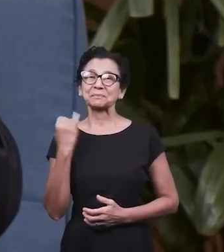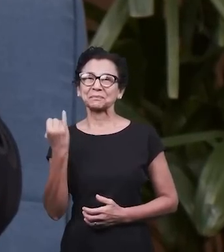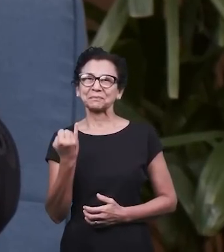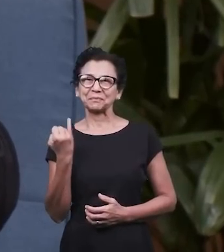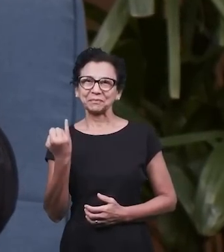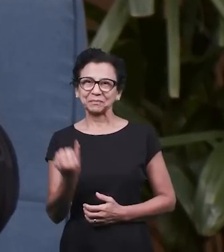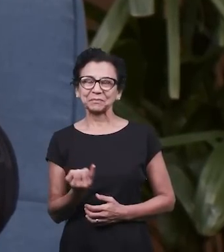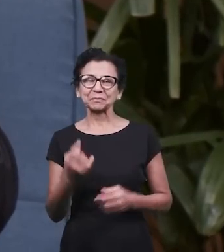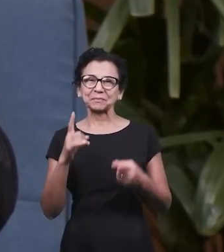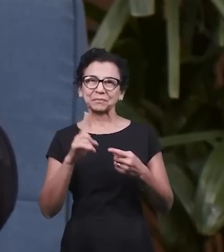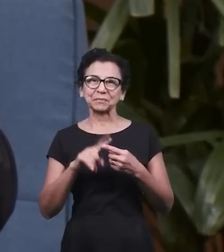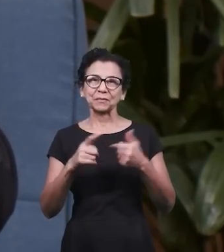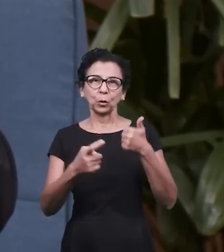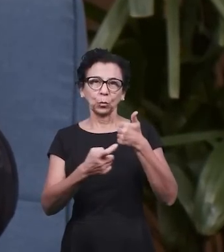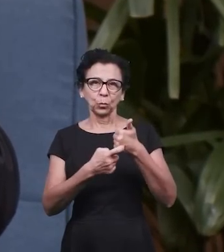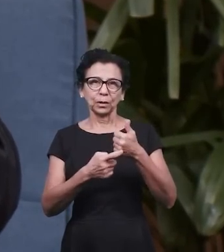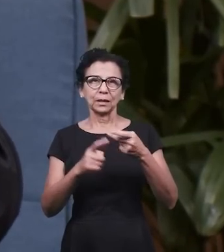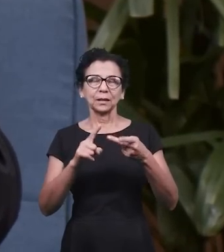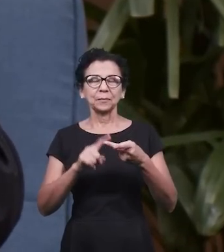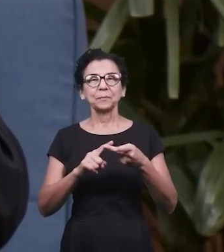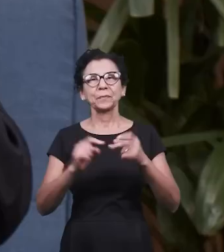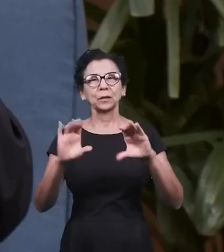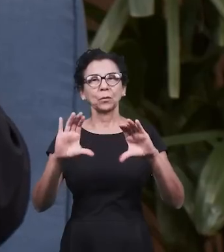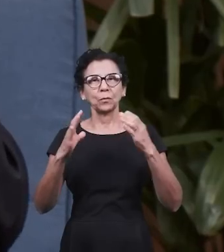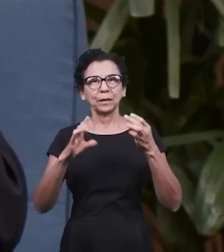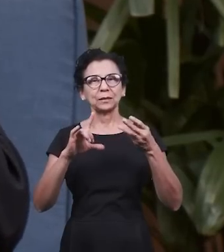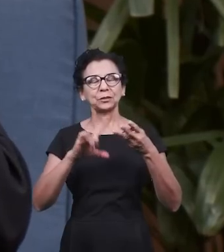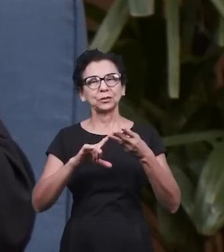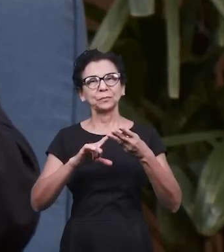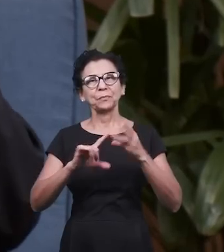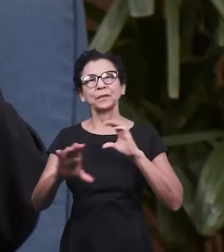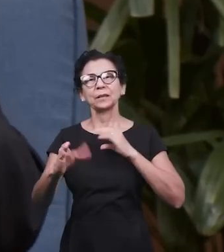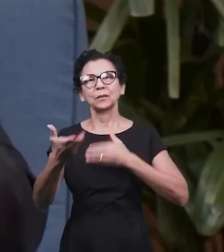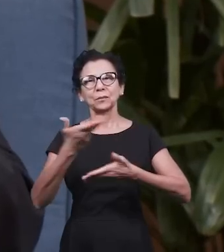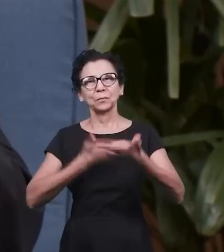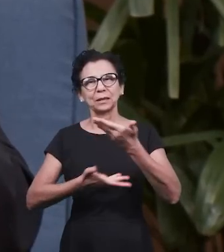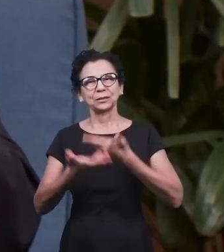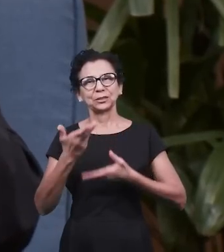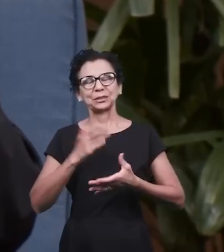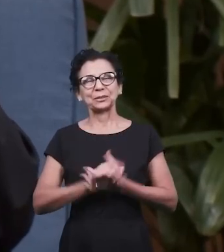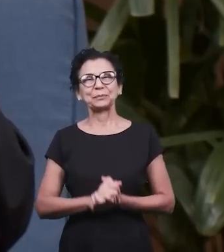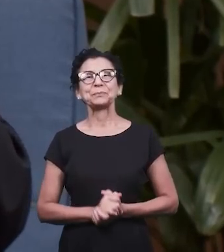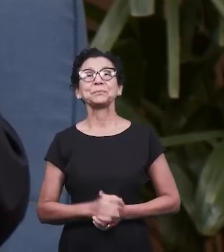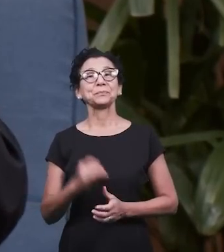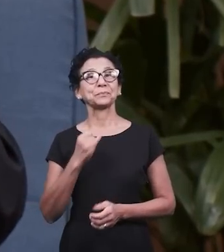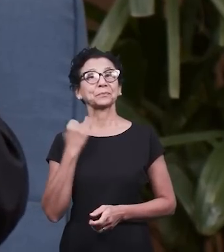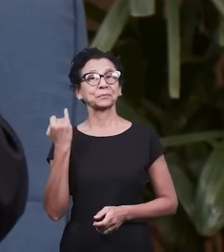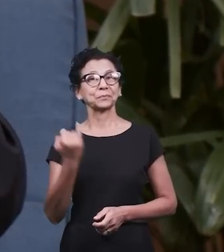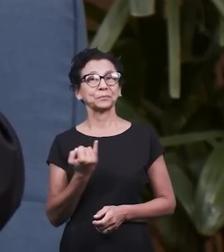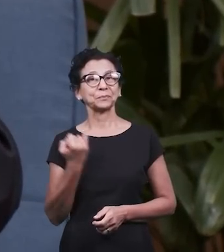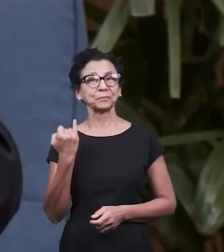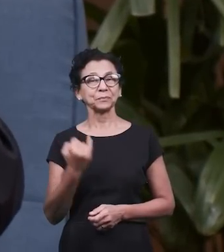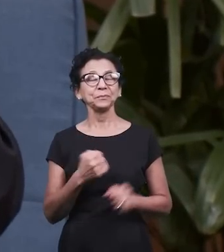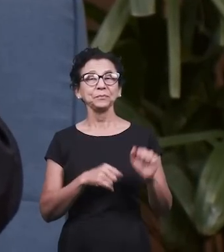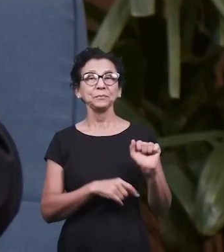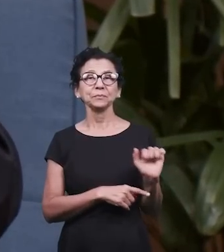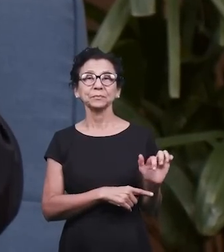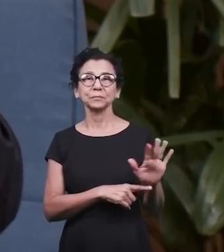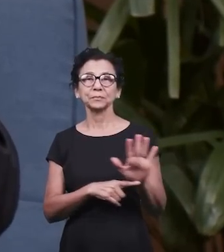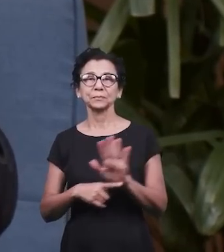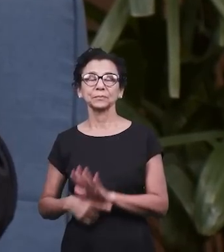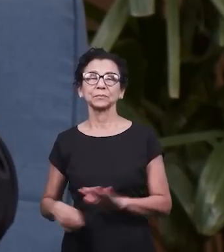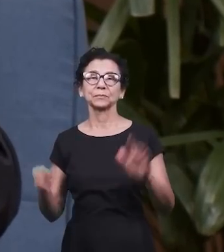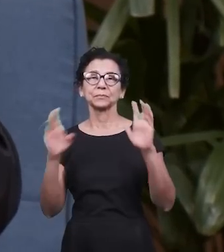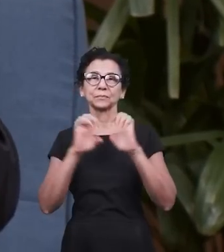são importantes para dar visibilidade a esse canal. Curta, comente e compartilhe. Isso é importante. Você fazendo isso, você ajuda